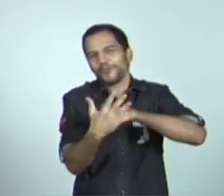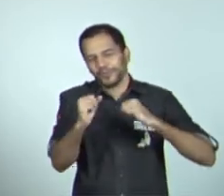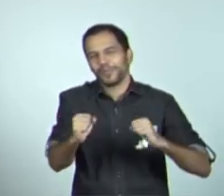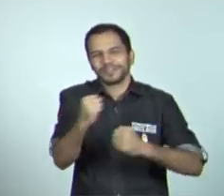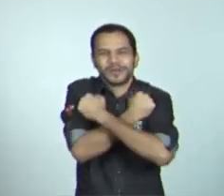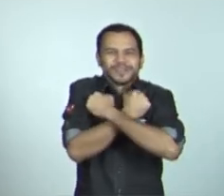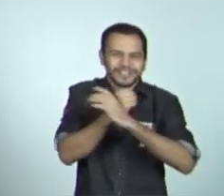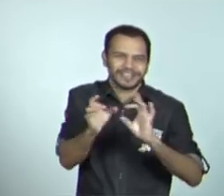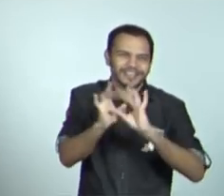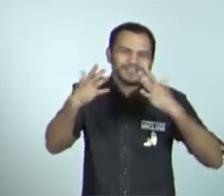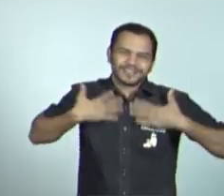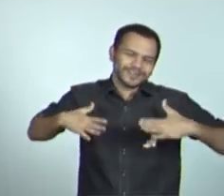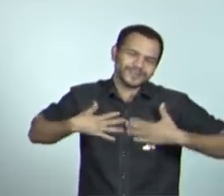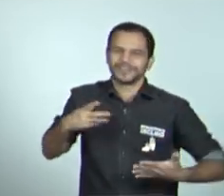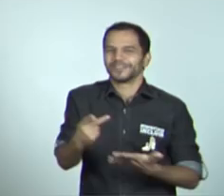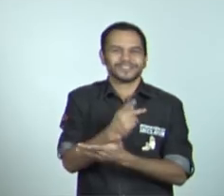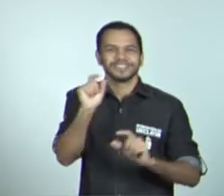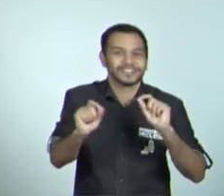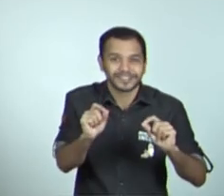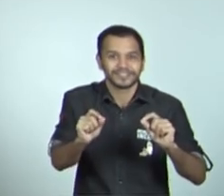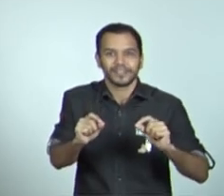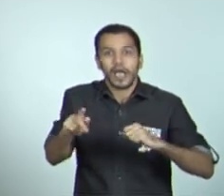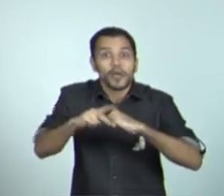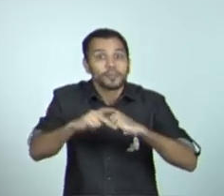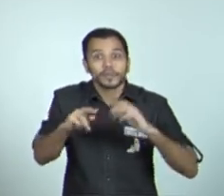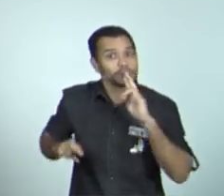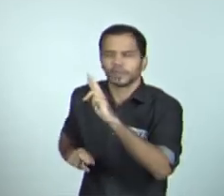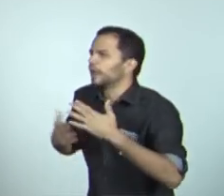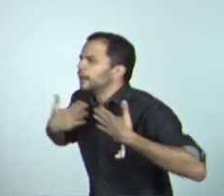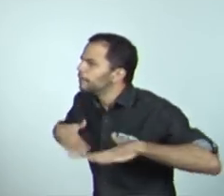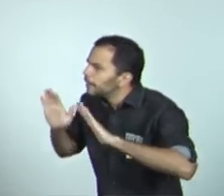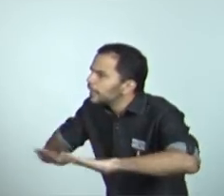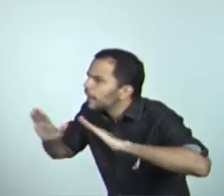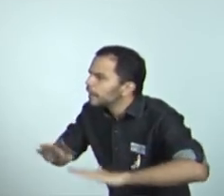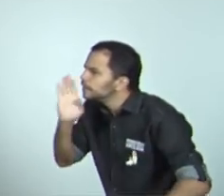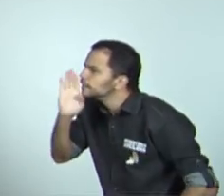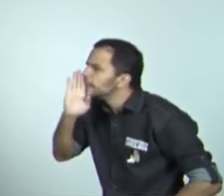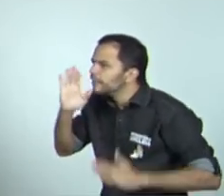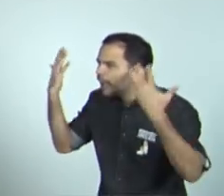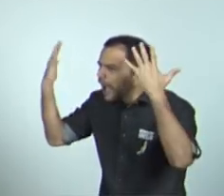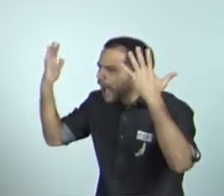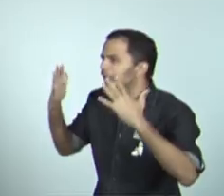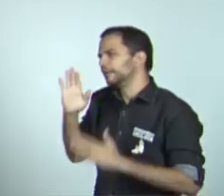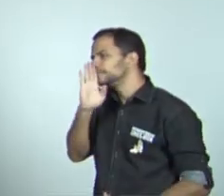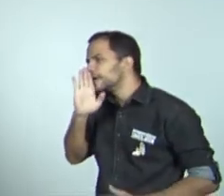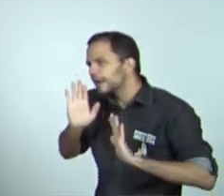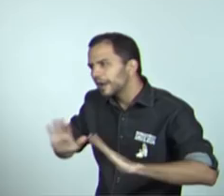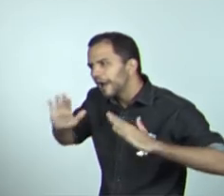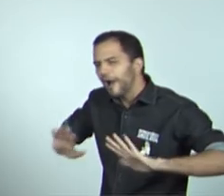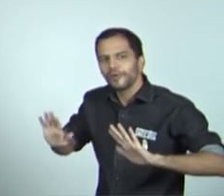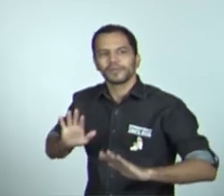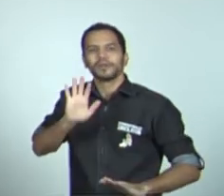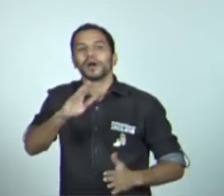é mais tranquilo eles abraçando e tudo o pedro gente fala mais baixo por favor não vamos é leve e então